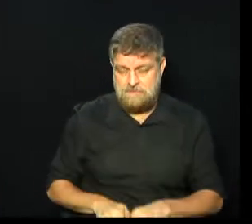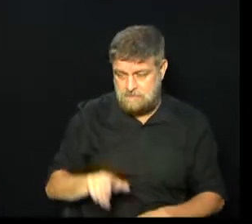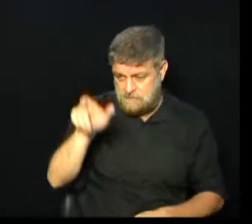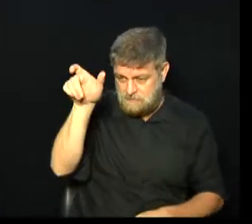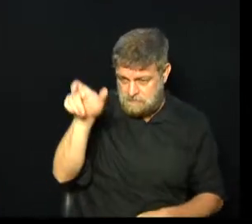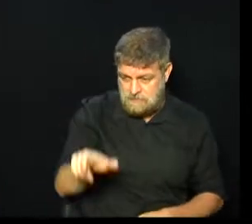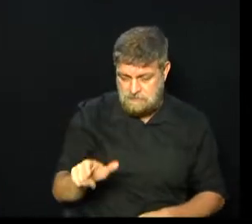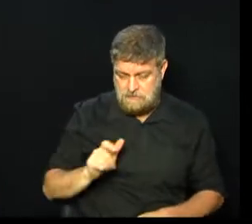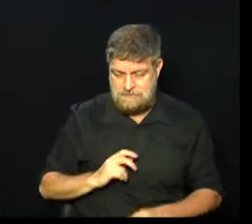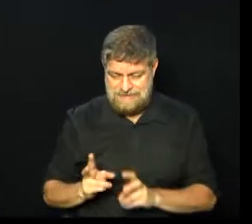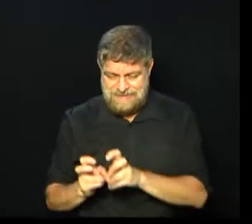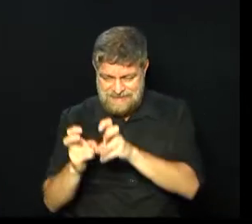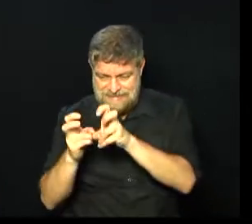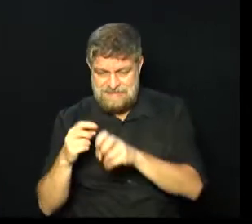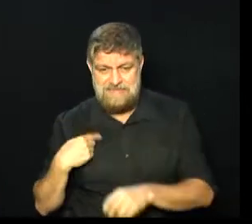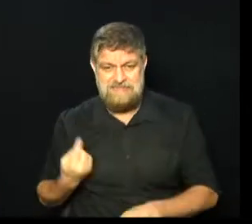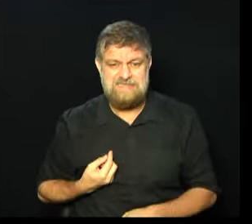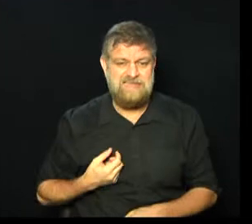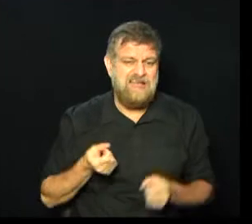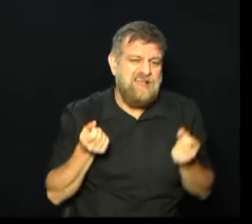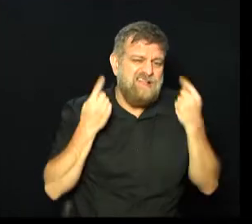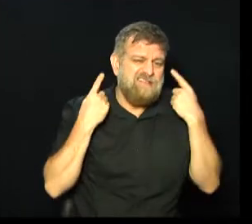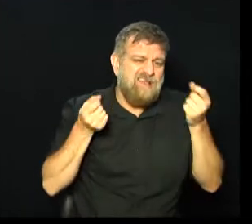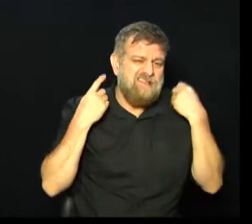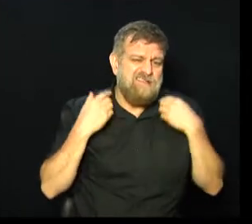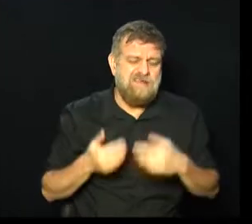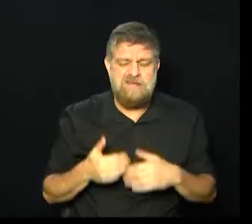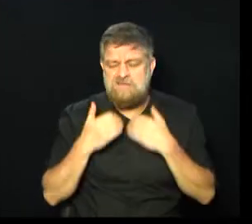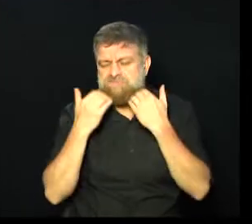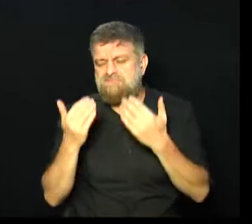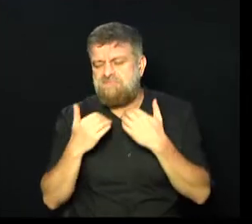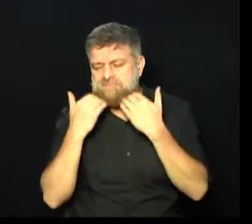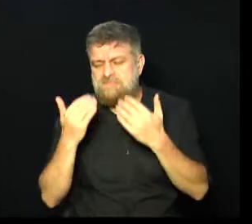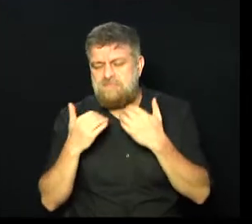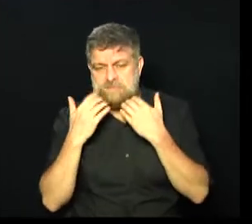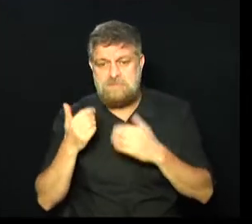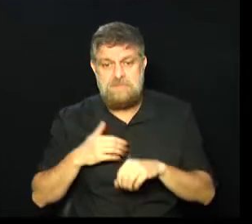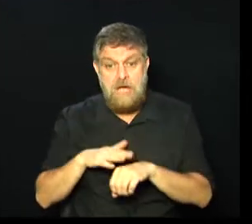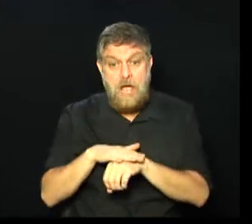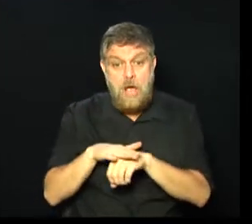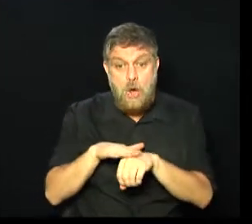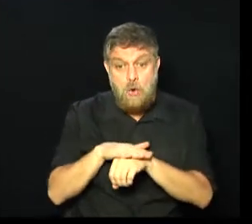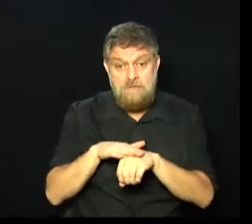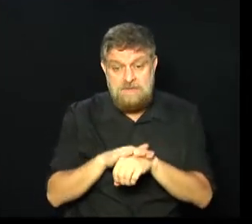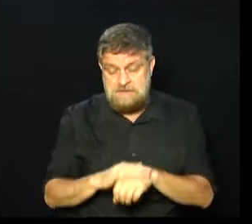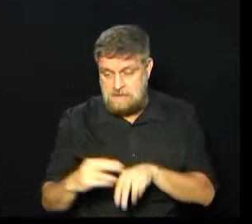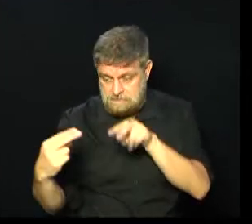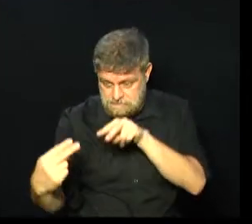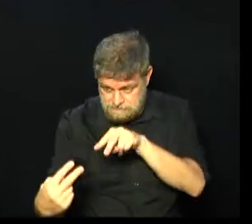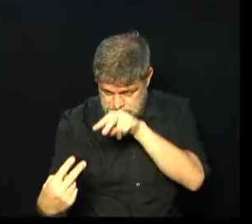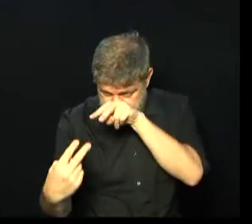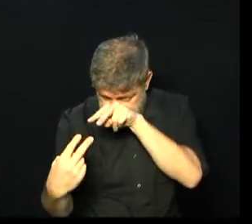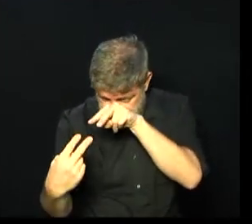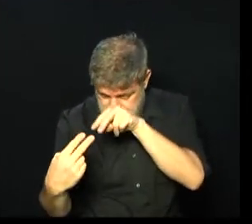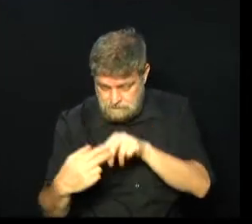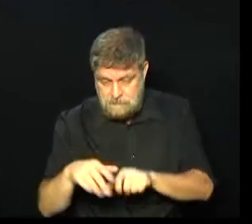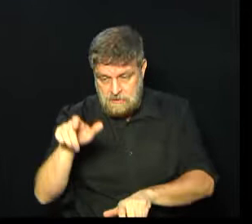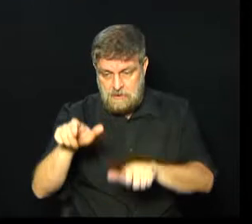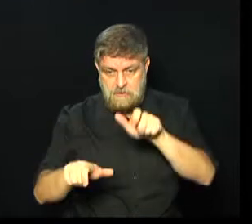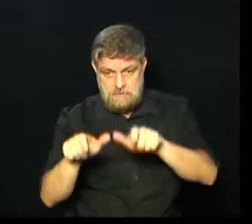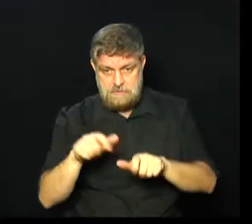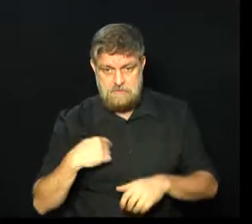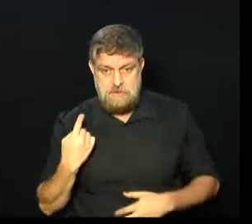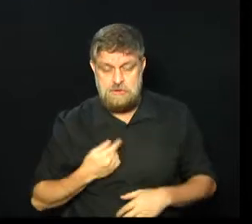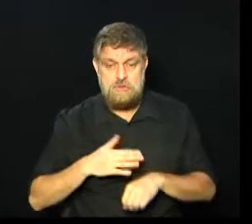gente deixar para lá, não faz sentido a gente deixar de conversar com o paciente olho no olho, com as pessoas olho no olho,